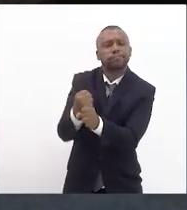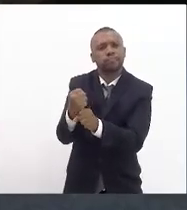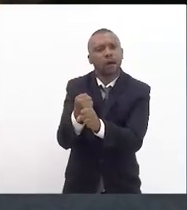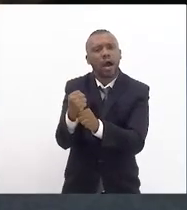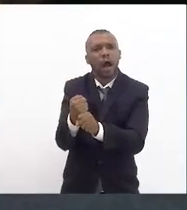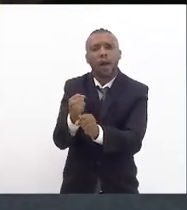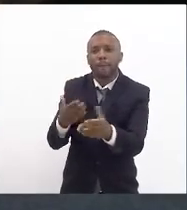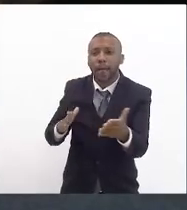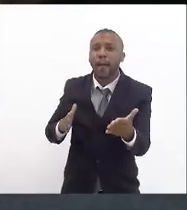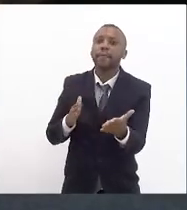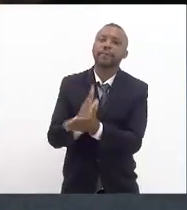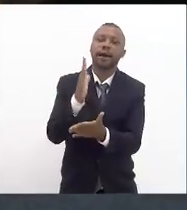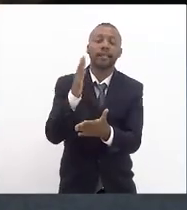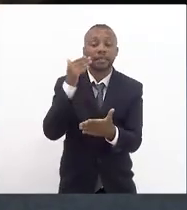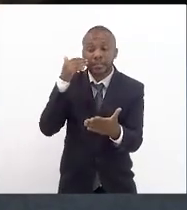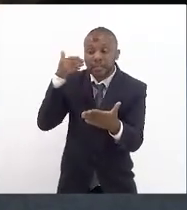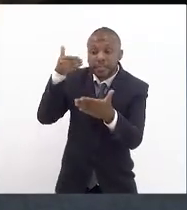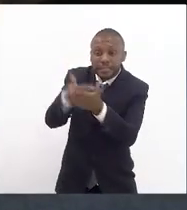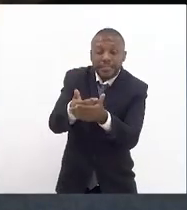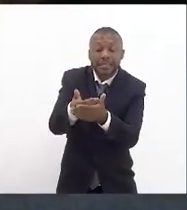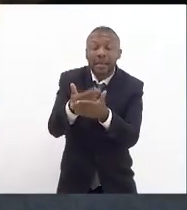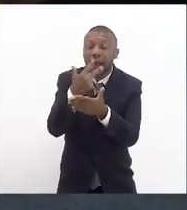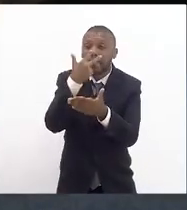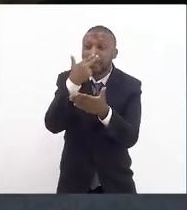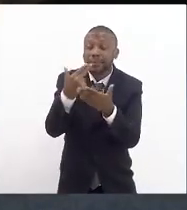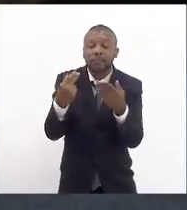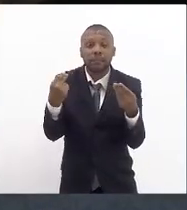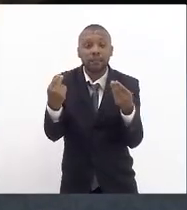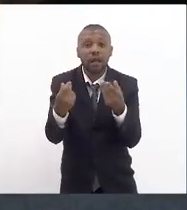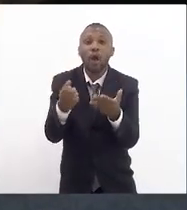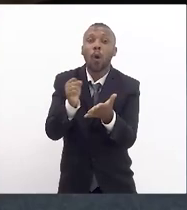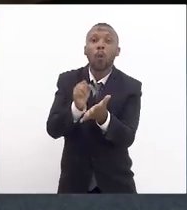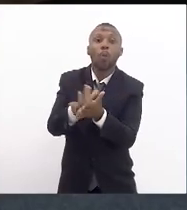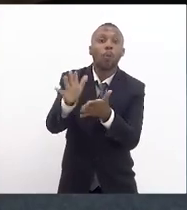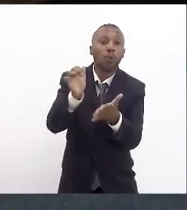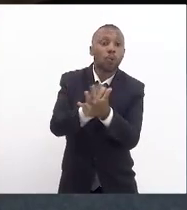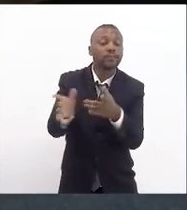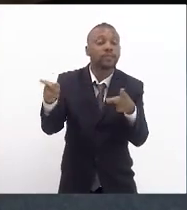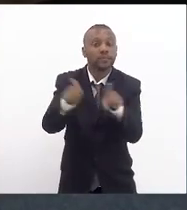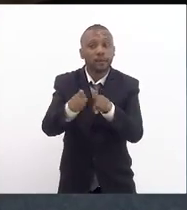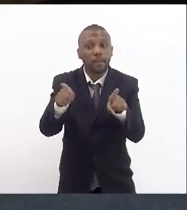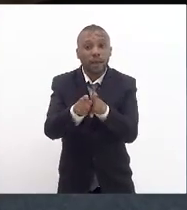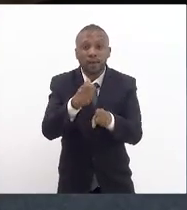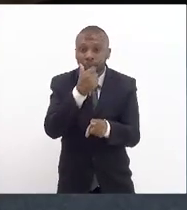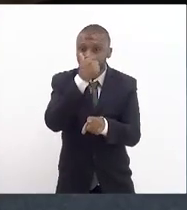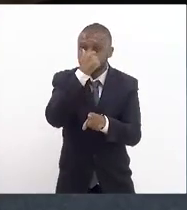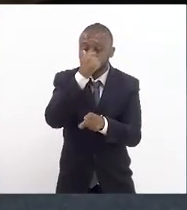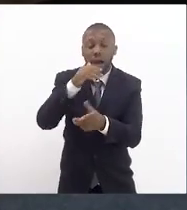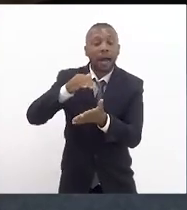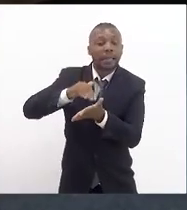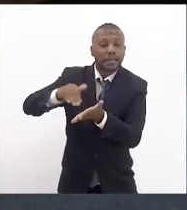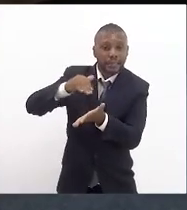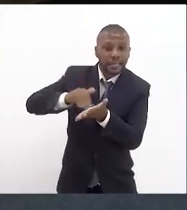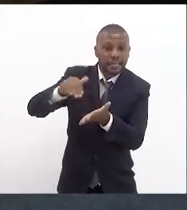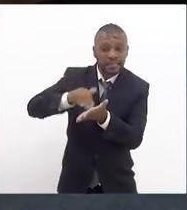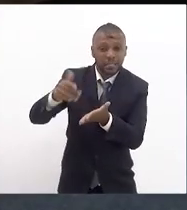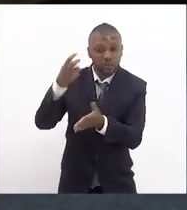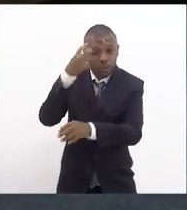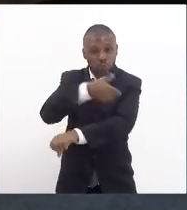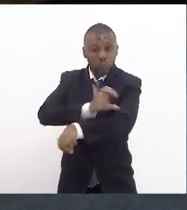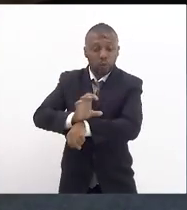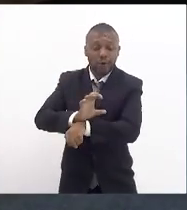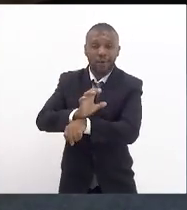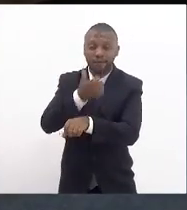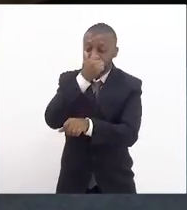aprovadas, o que acaba sendo um frete e um entupimento da própria Secretaria de Cultura.